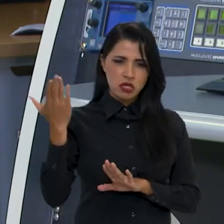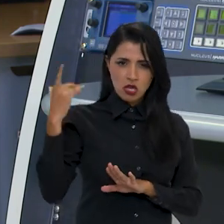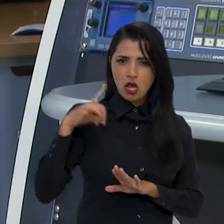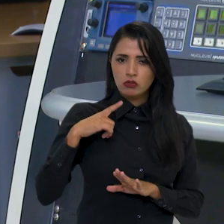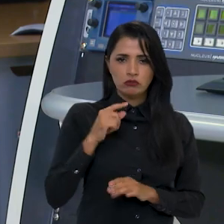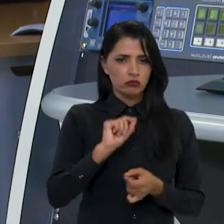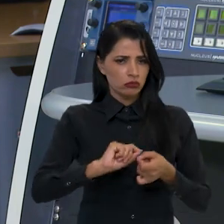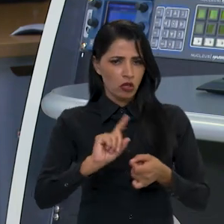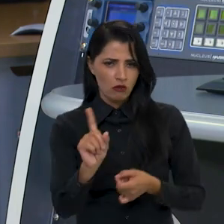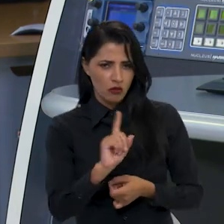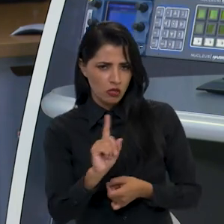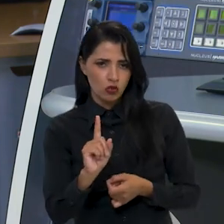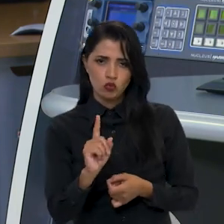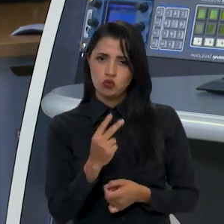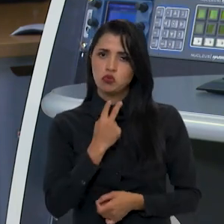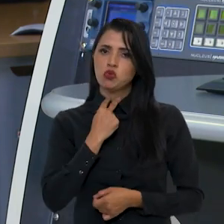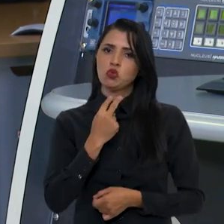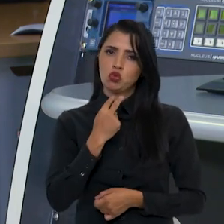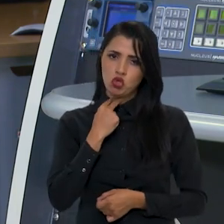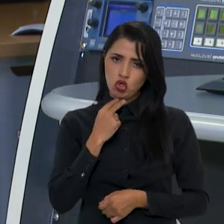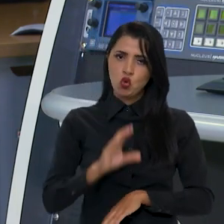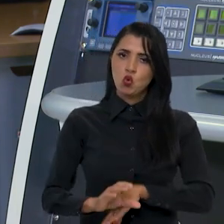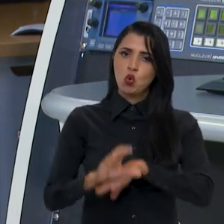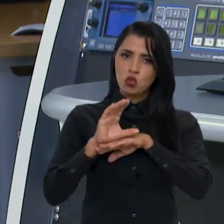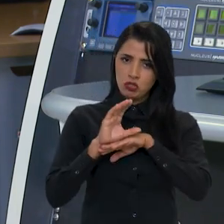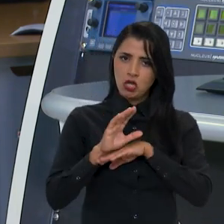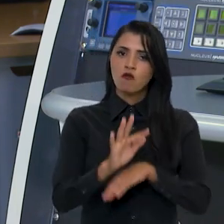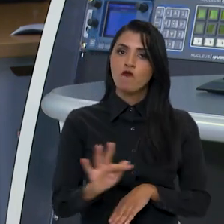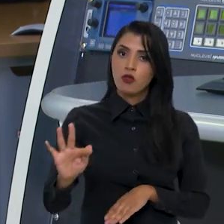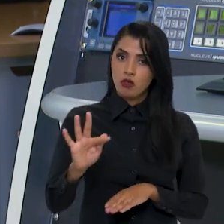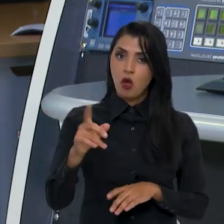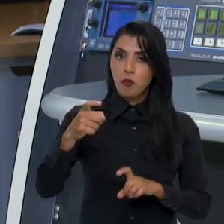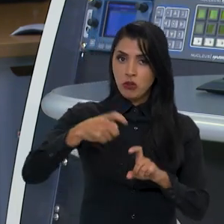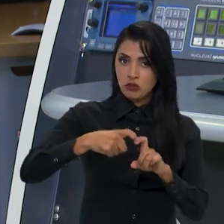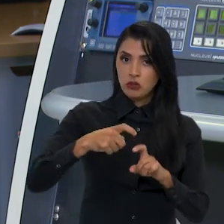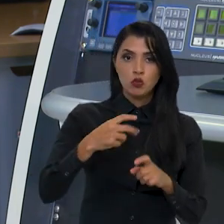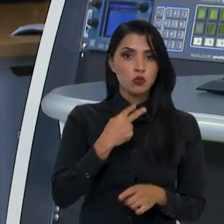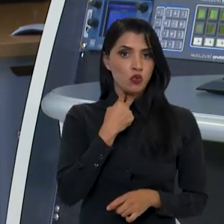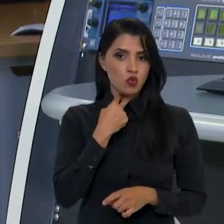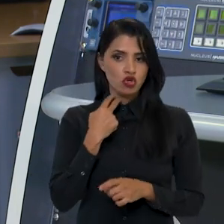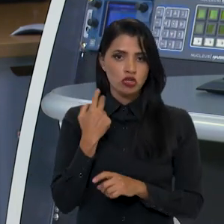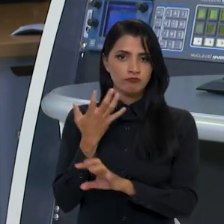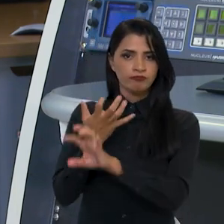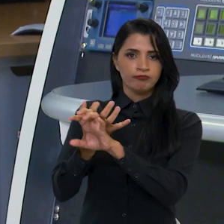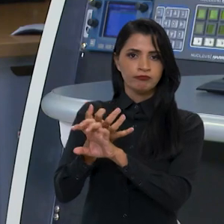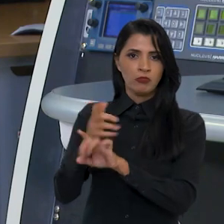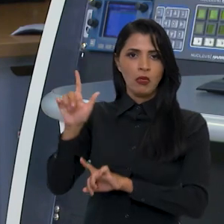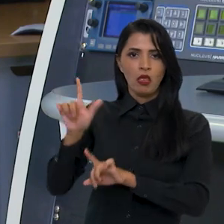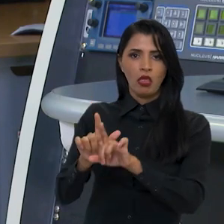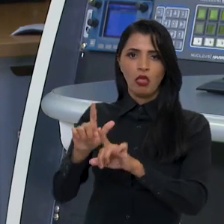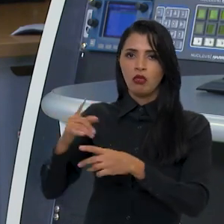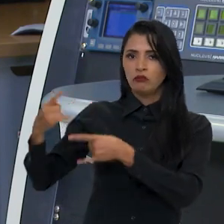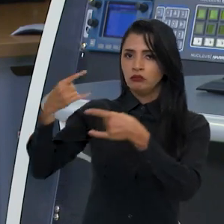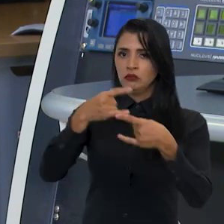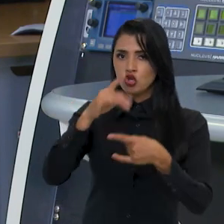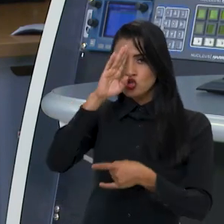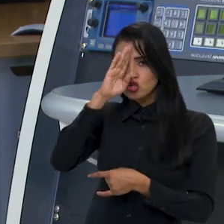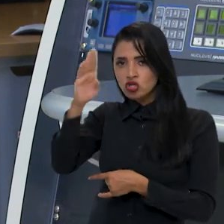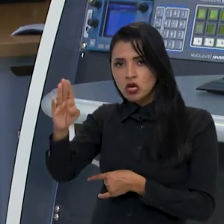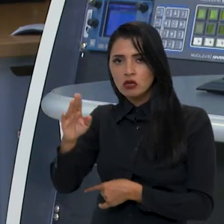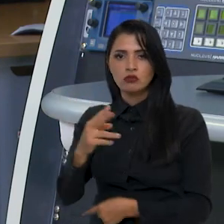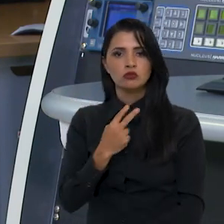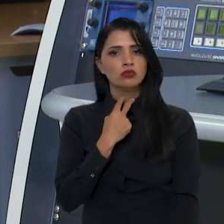não fazia e não era permitido pelo Conselho Federal de Medicina, por exemplo, se fazer a teleconsulta, o